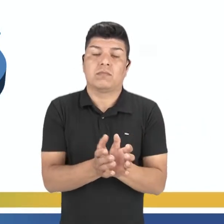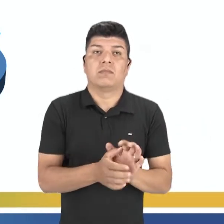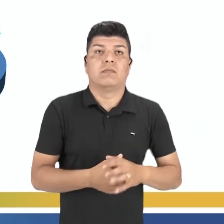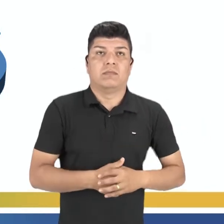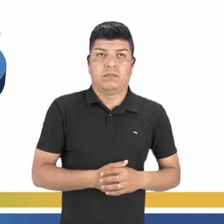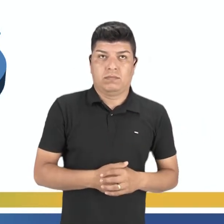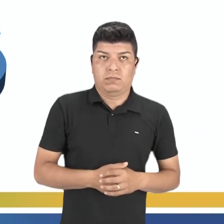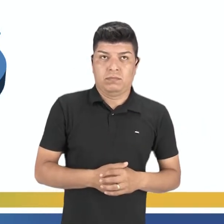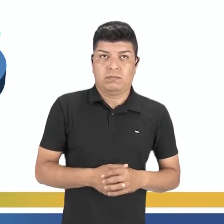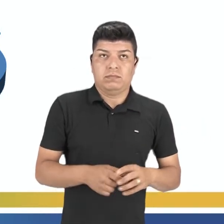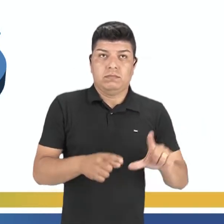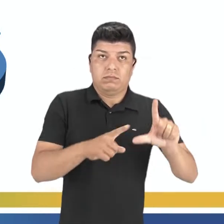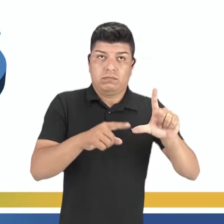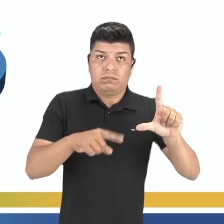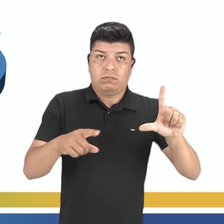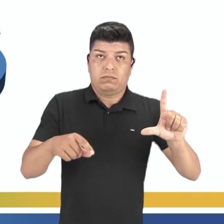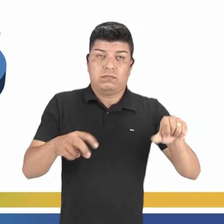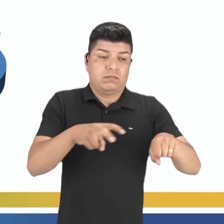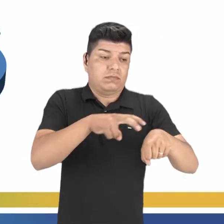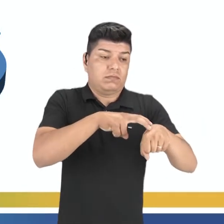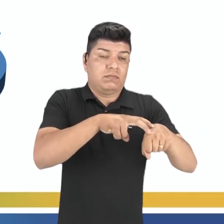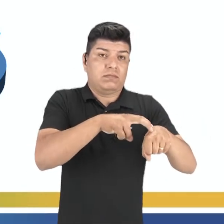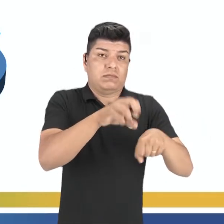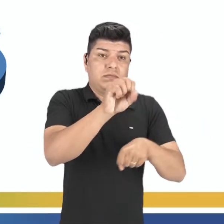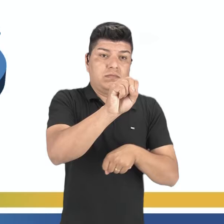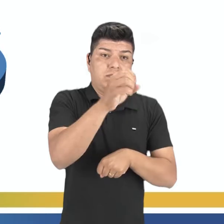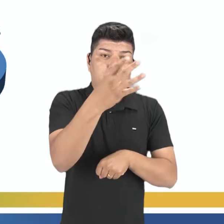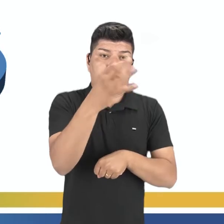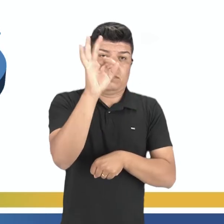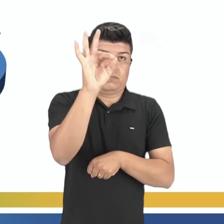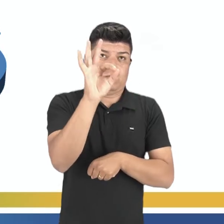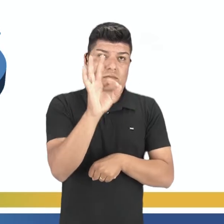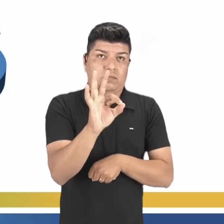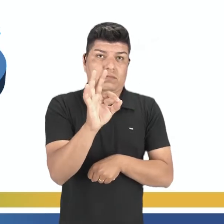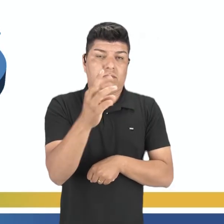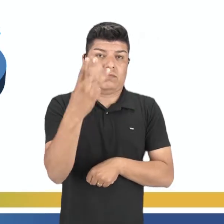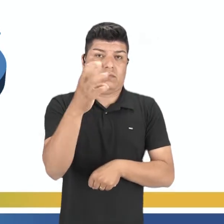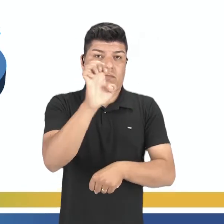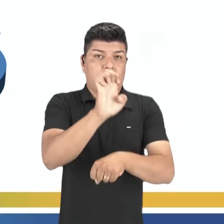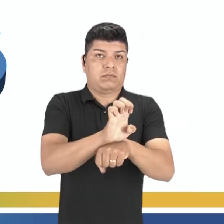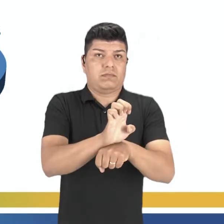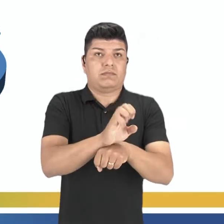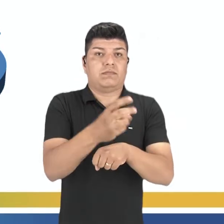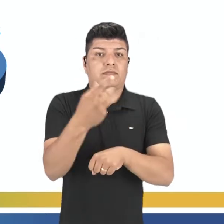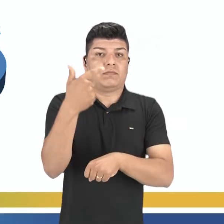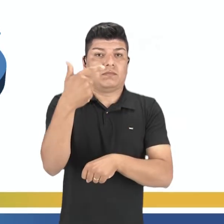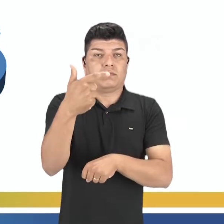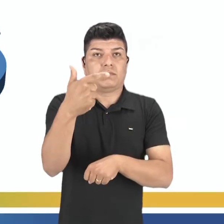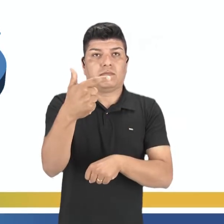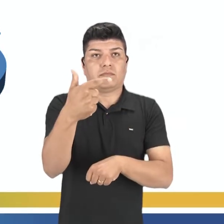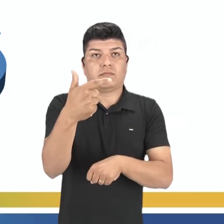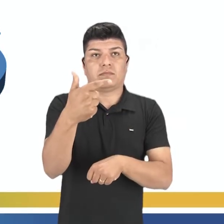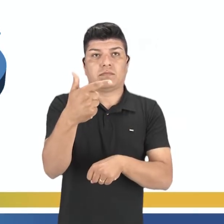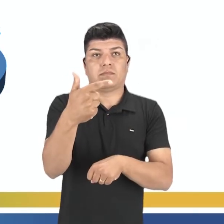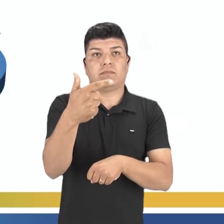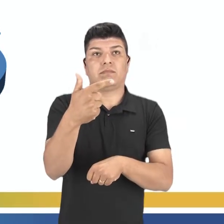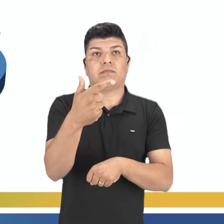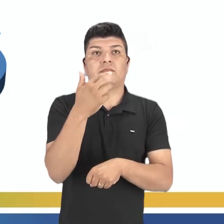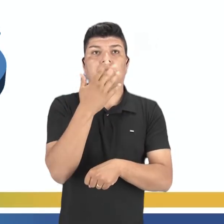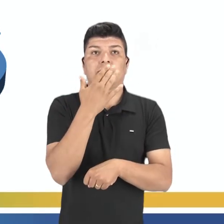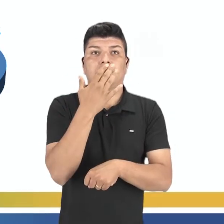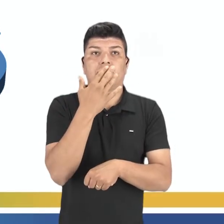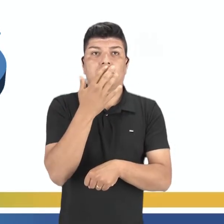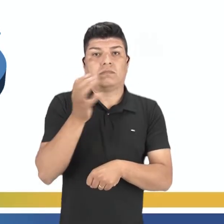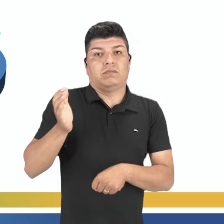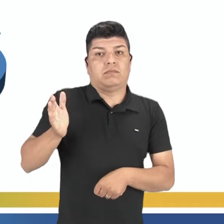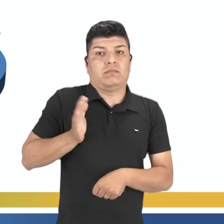maior parte aí que está em verde, que é 84% ao terceiro estado. A segunda parte, que é a relacionada